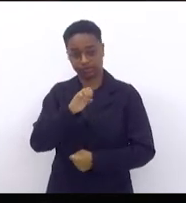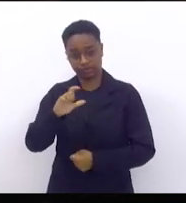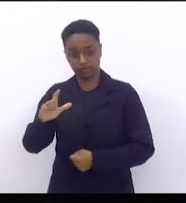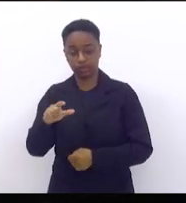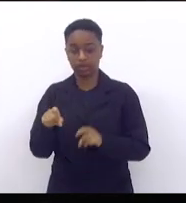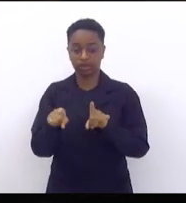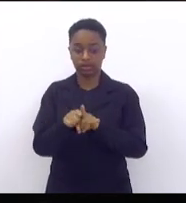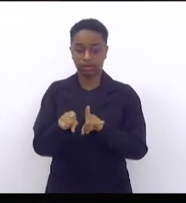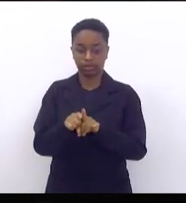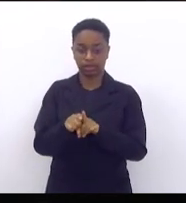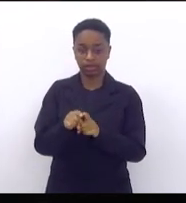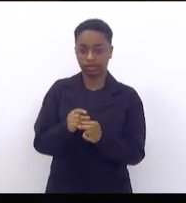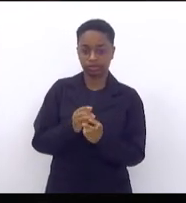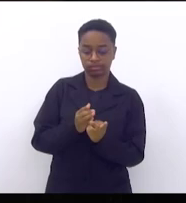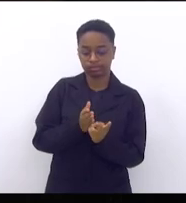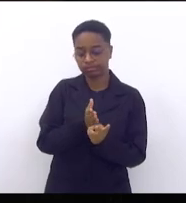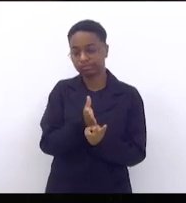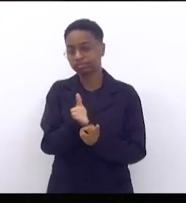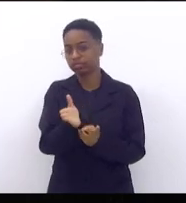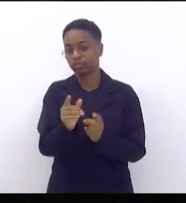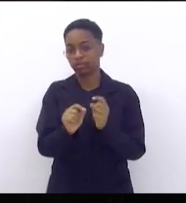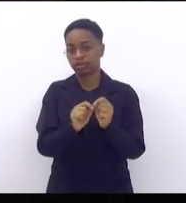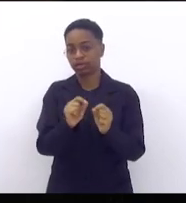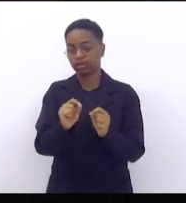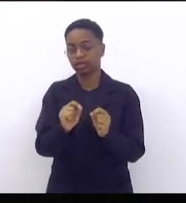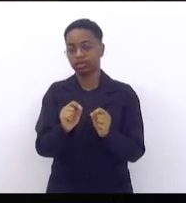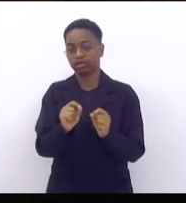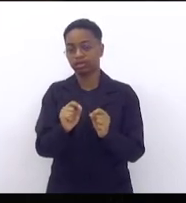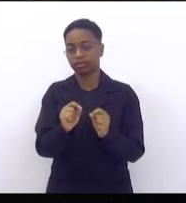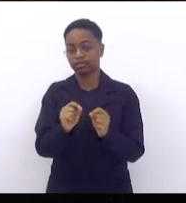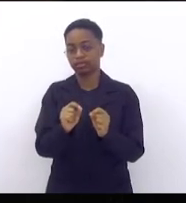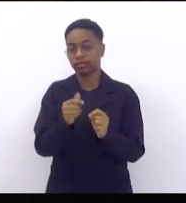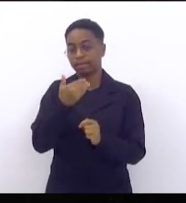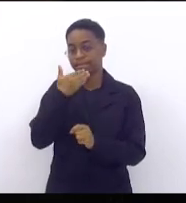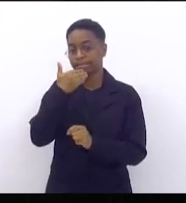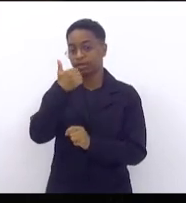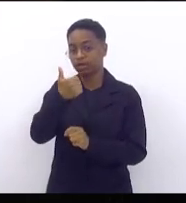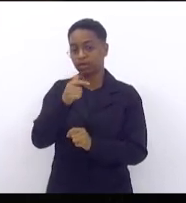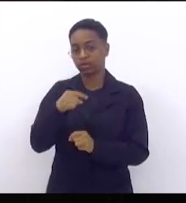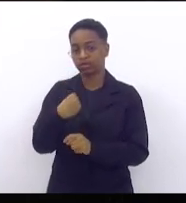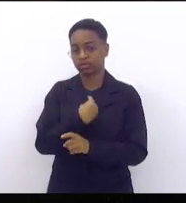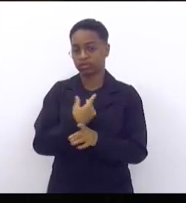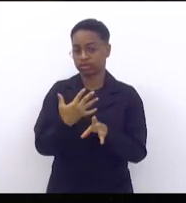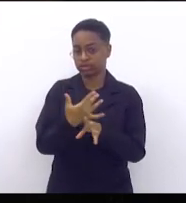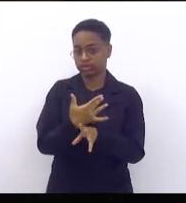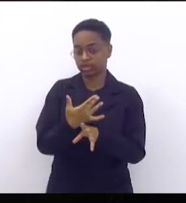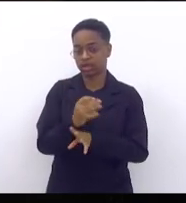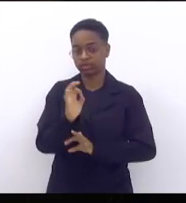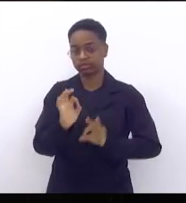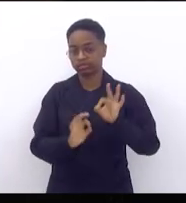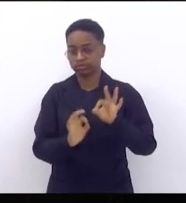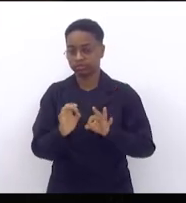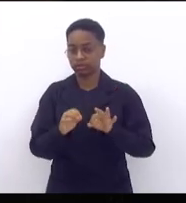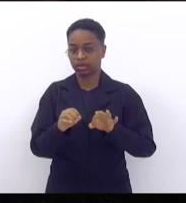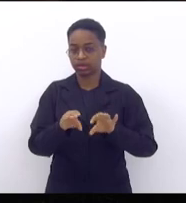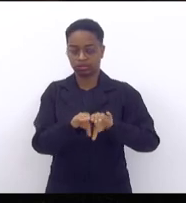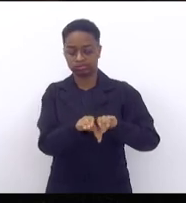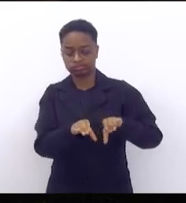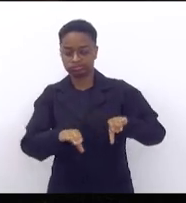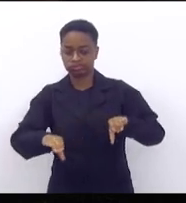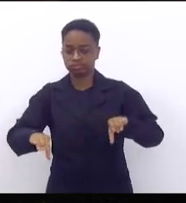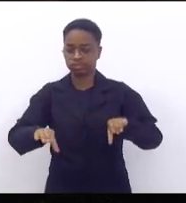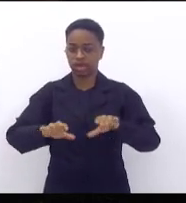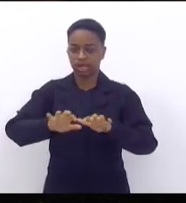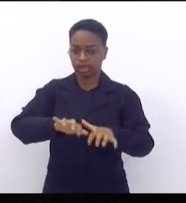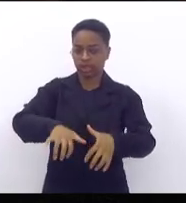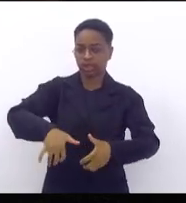vertente, o fortalecimento das nossas cidades, com as canalizações de rio,